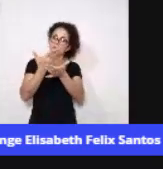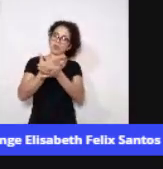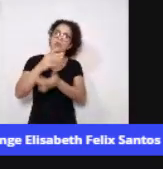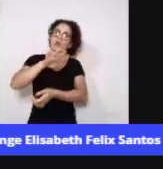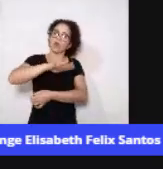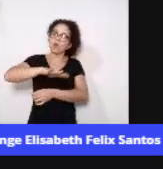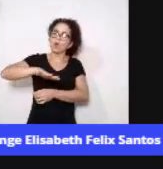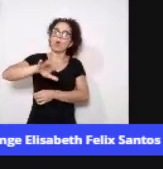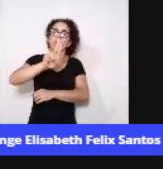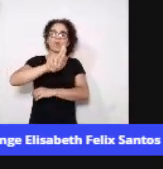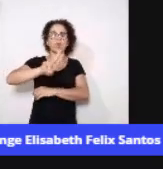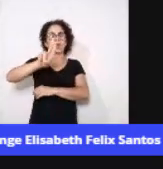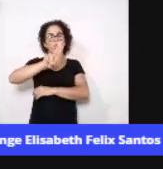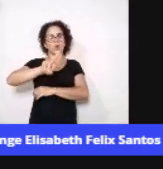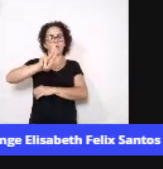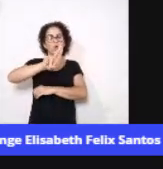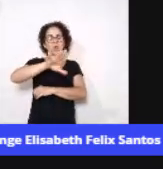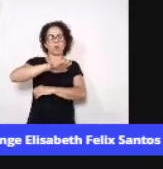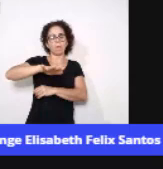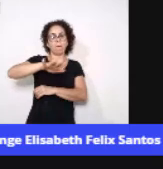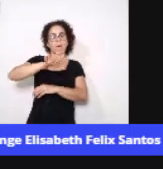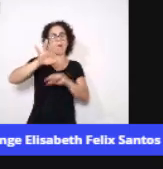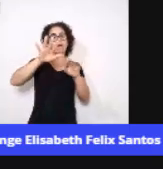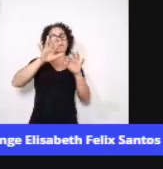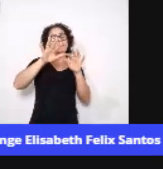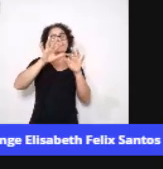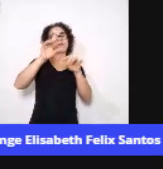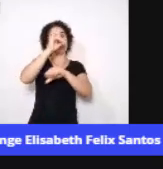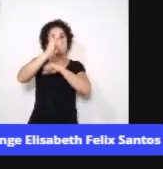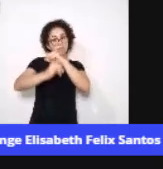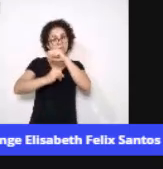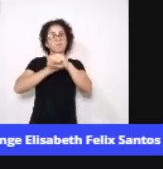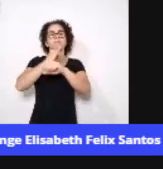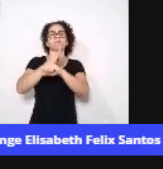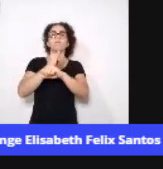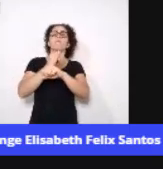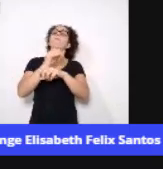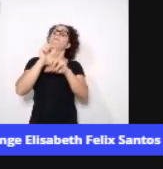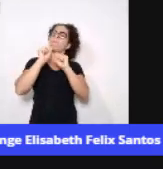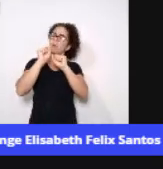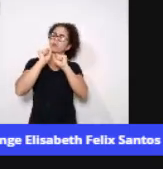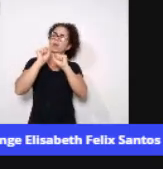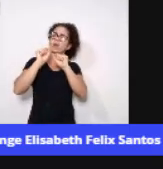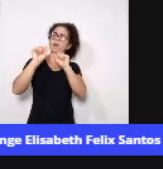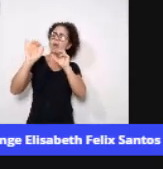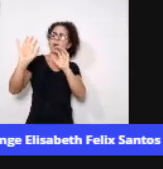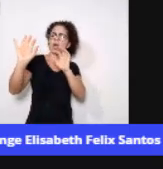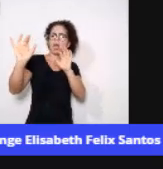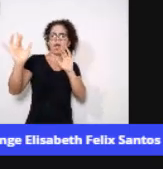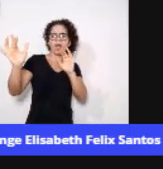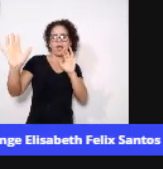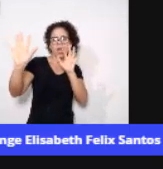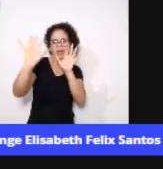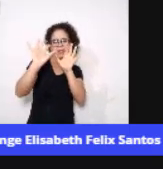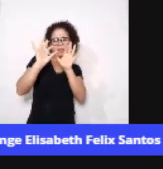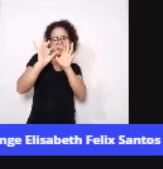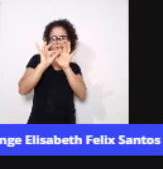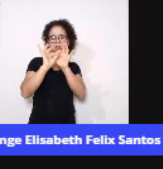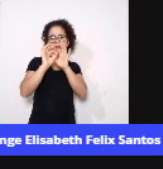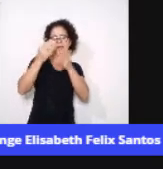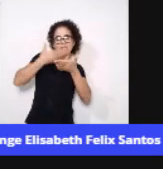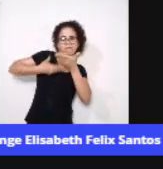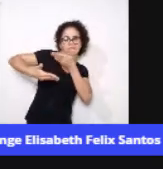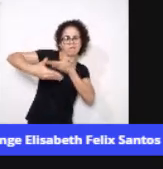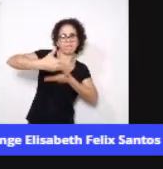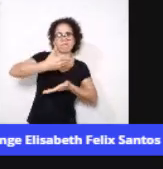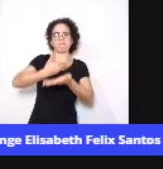virtuais. É aonde nós podemos estreitar as nossas relações. E nós temos